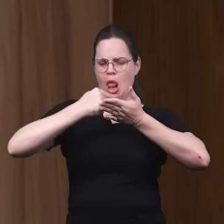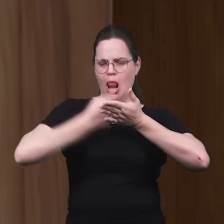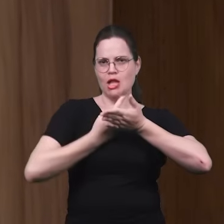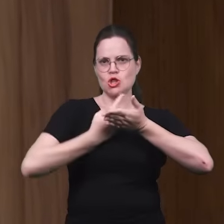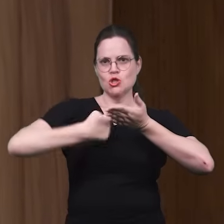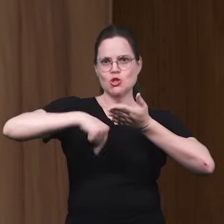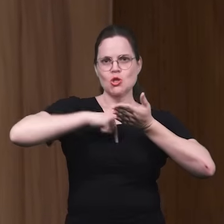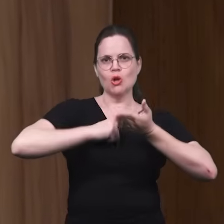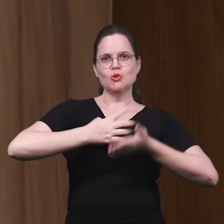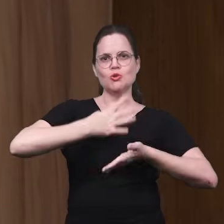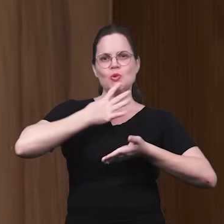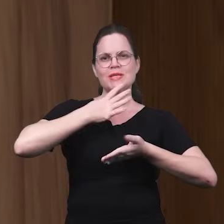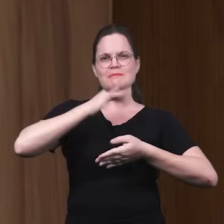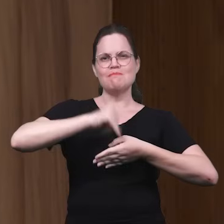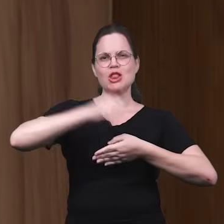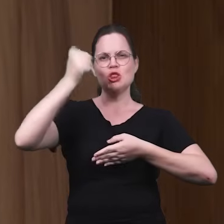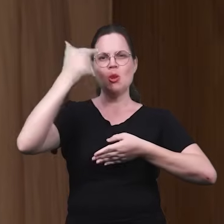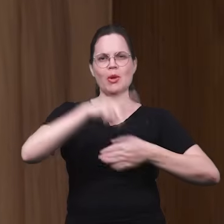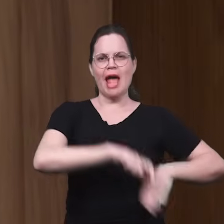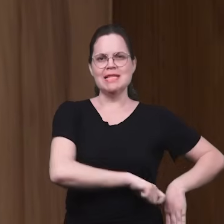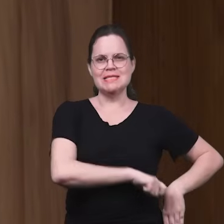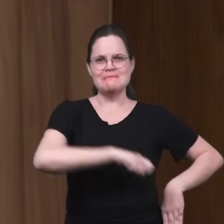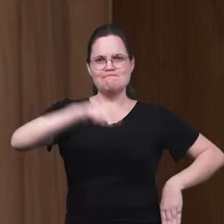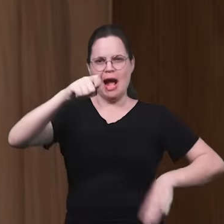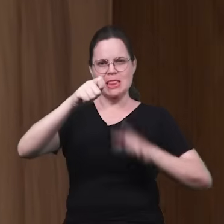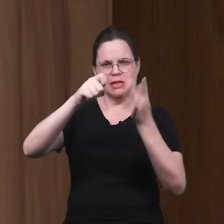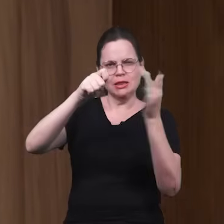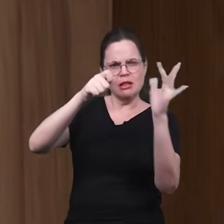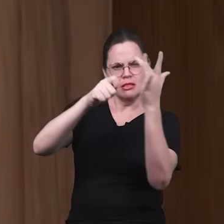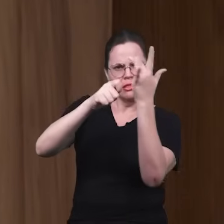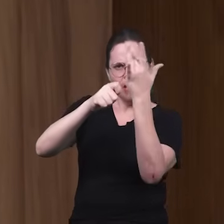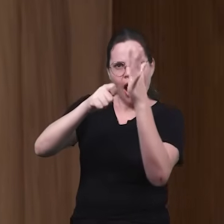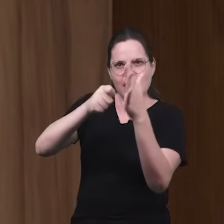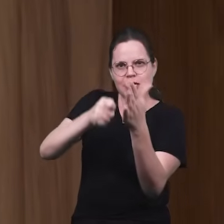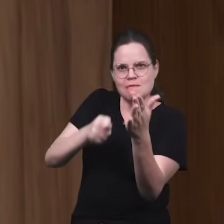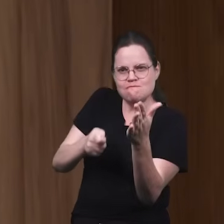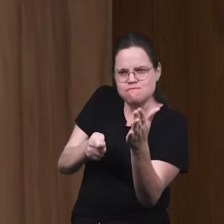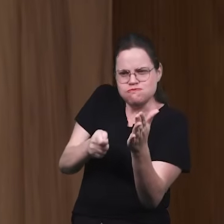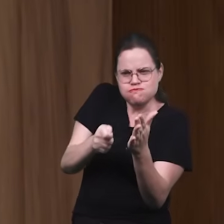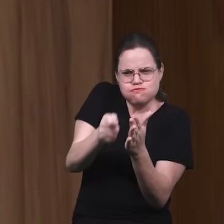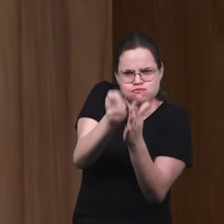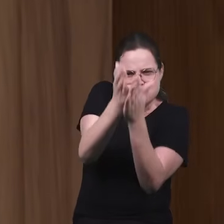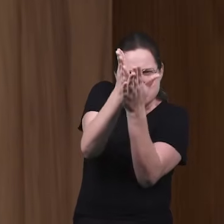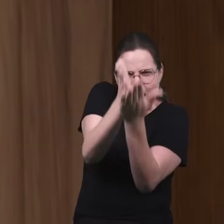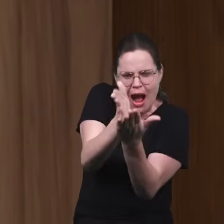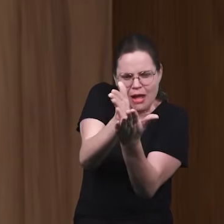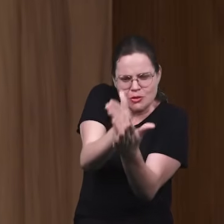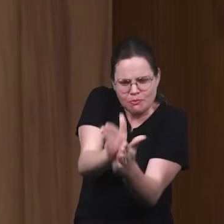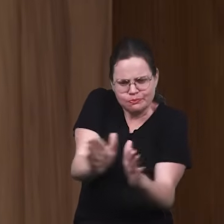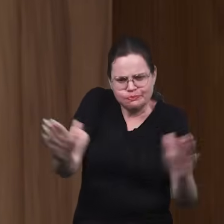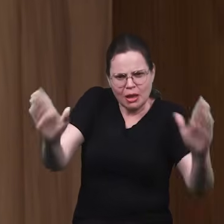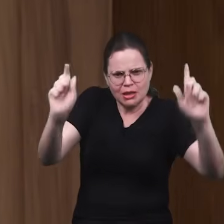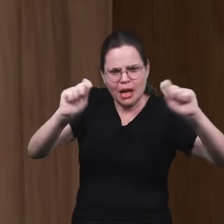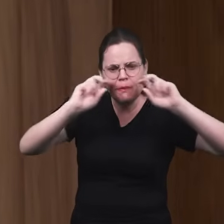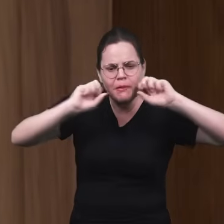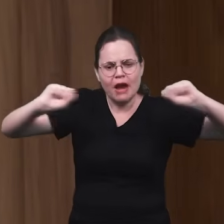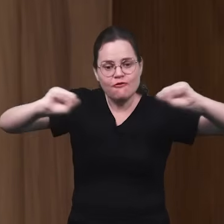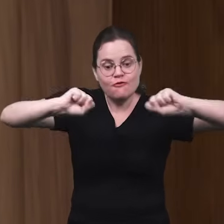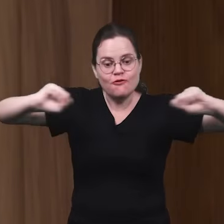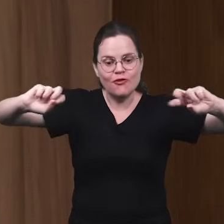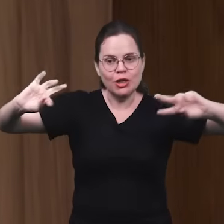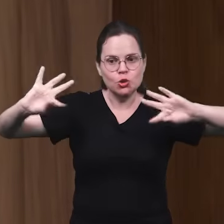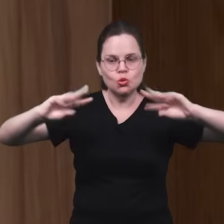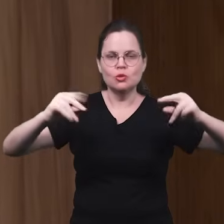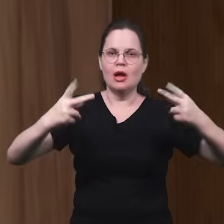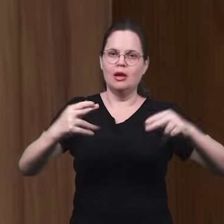das juntas e medulas e é apta para discernir os pensamentos e intenções do coração. Vejam